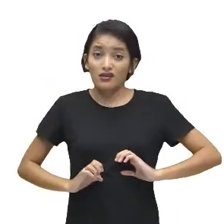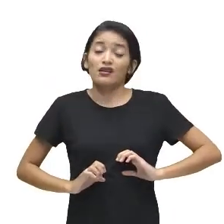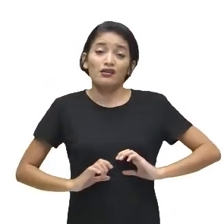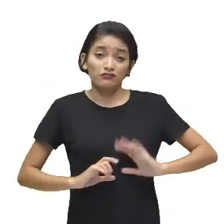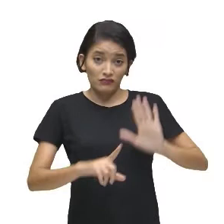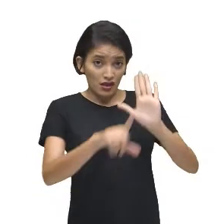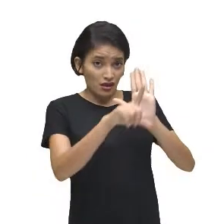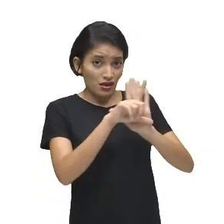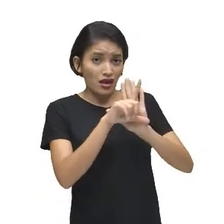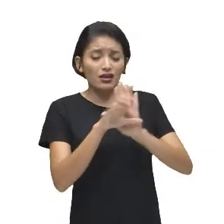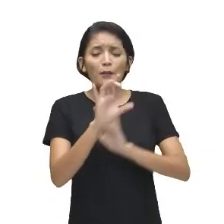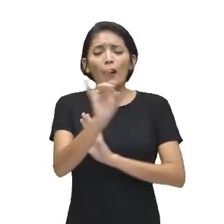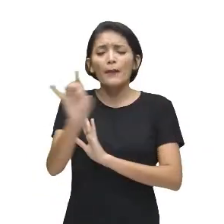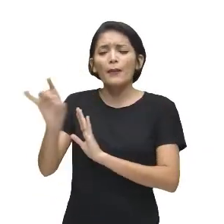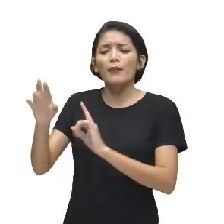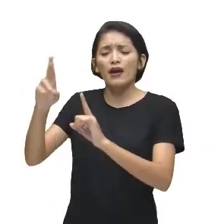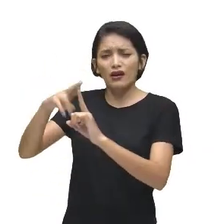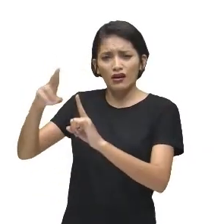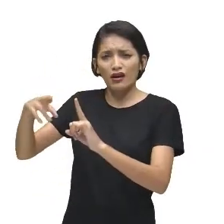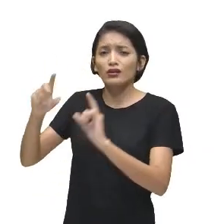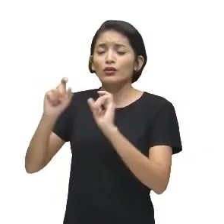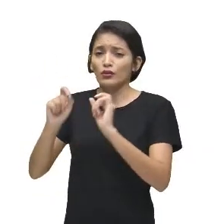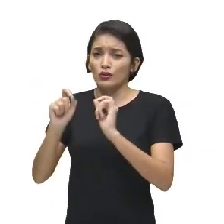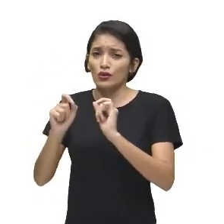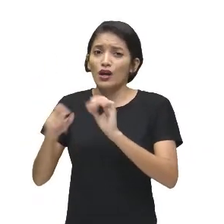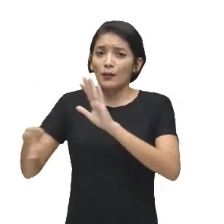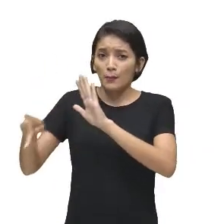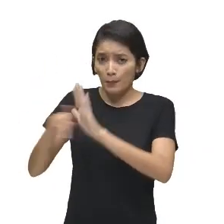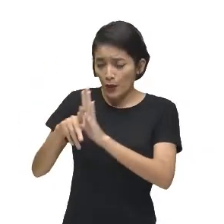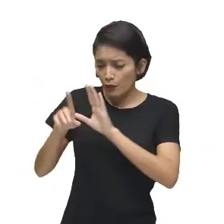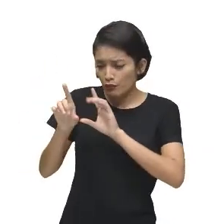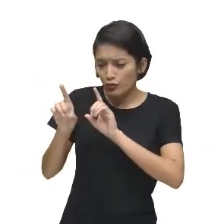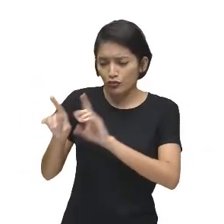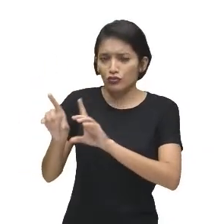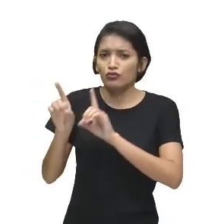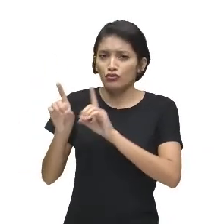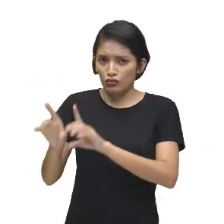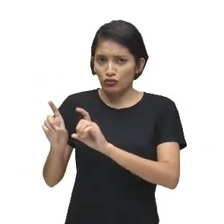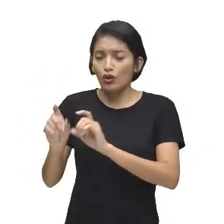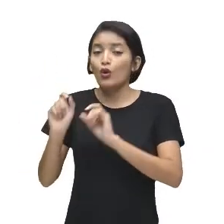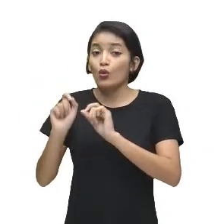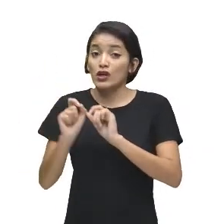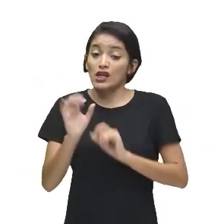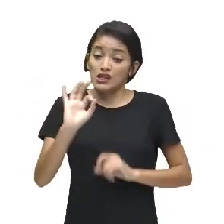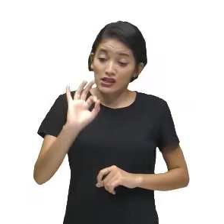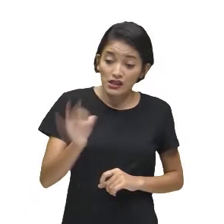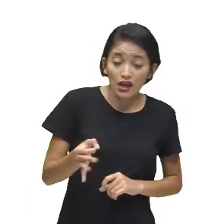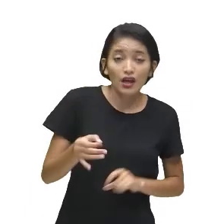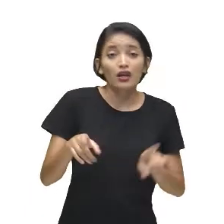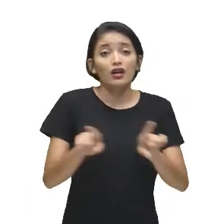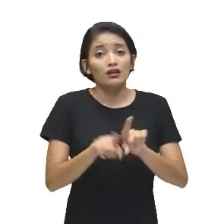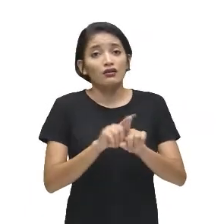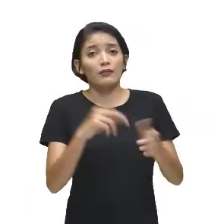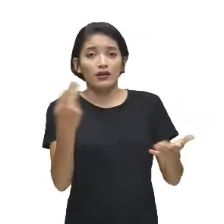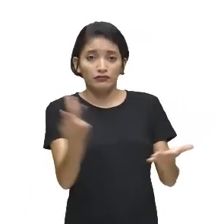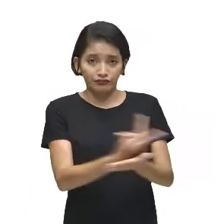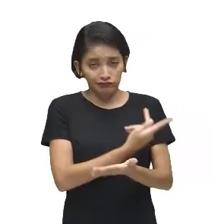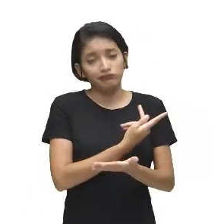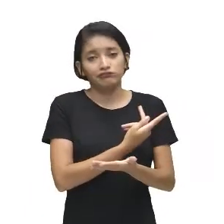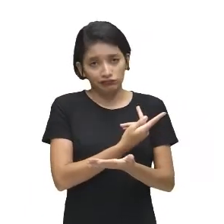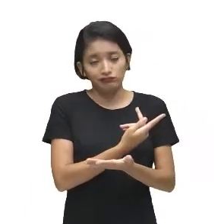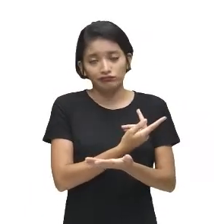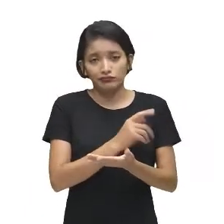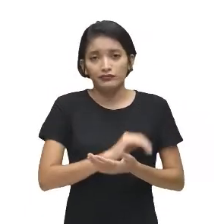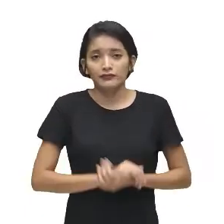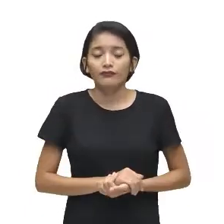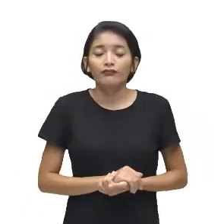religião traz consigo as consequências de sua doutrina, ensinando o que é certo e o que é errado, dentro da